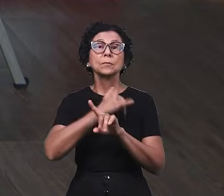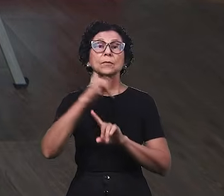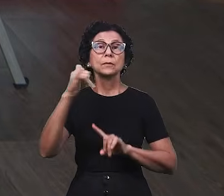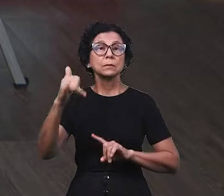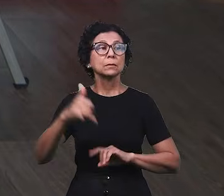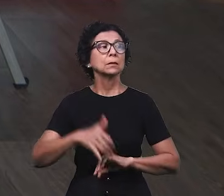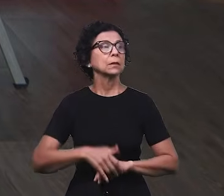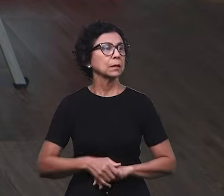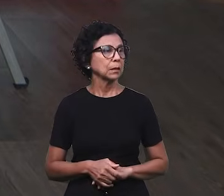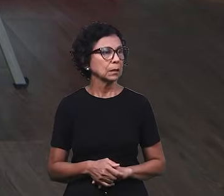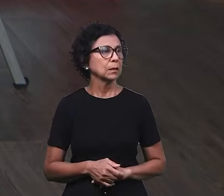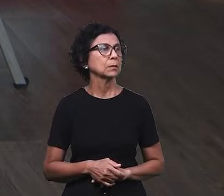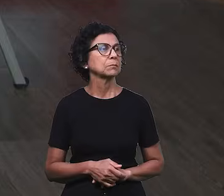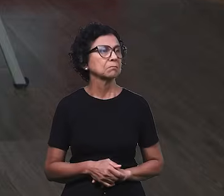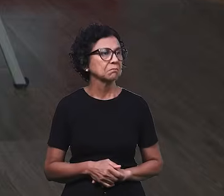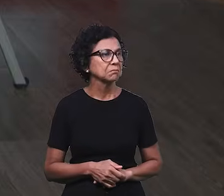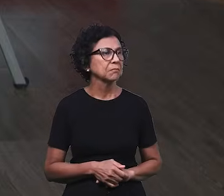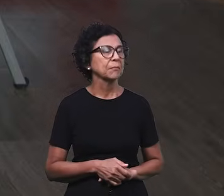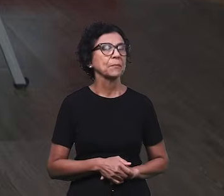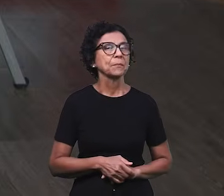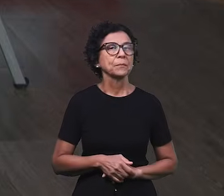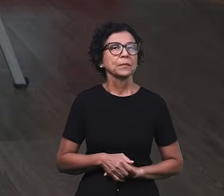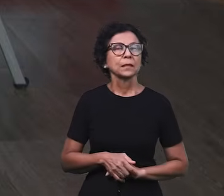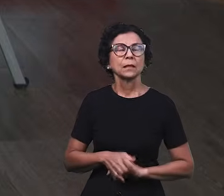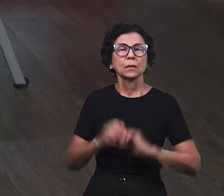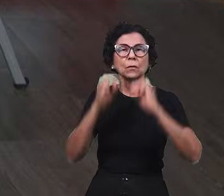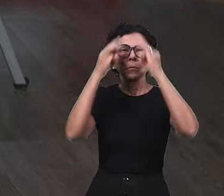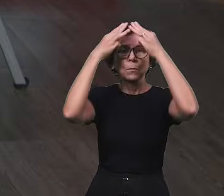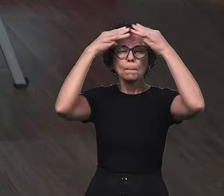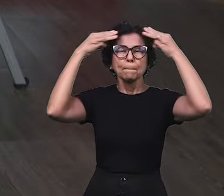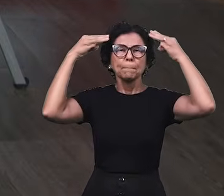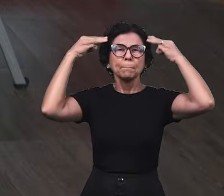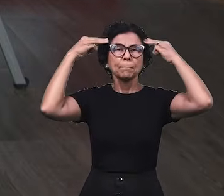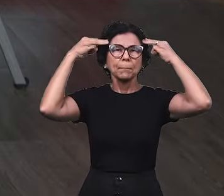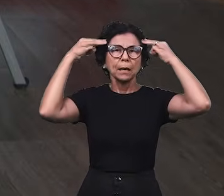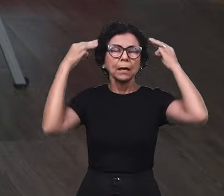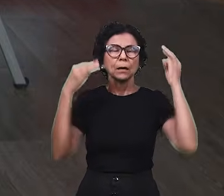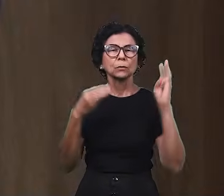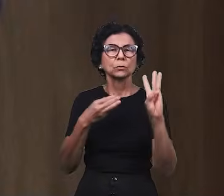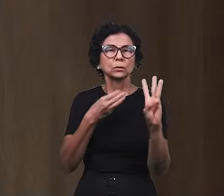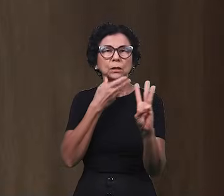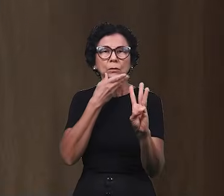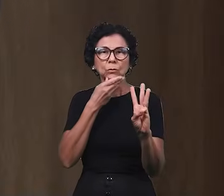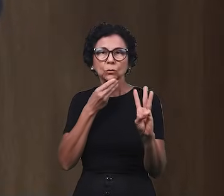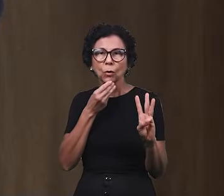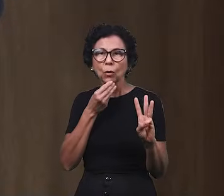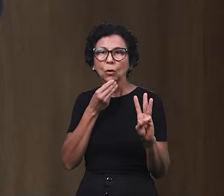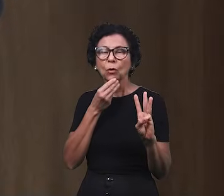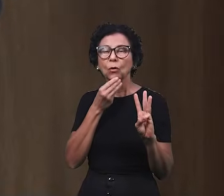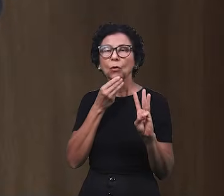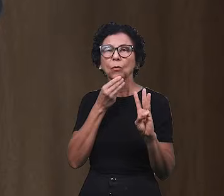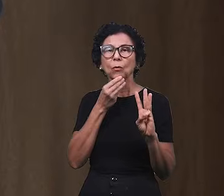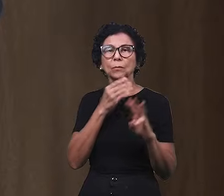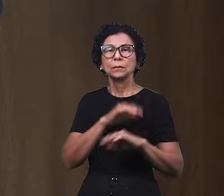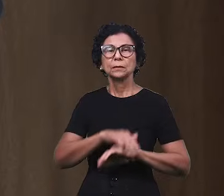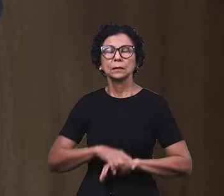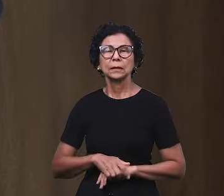profecia. Né? Conheceu. Quando os magos falaram, nasceu o